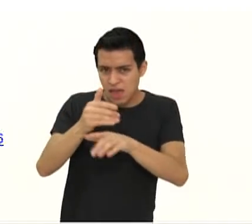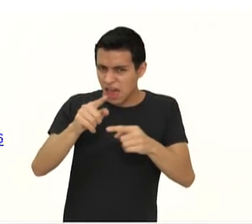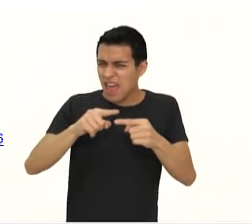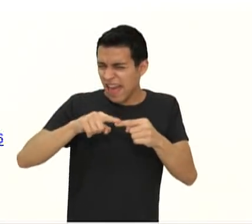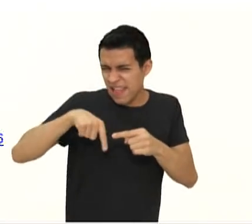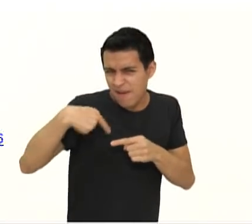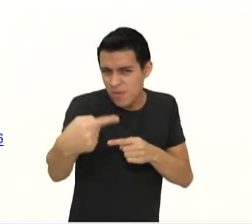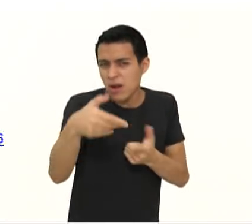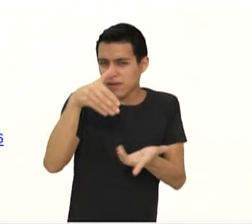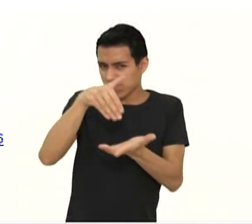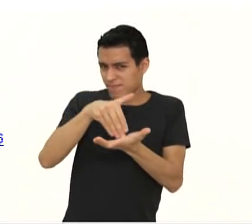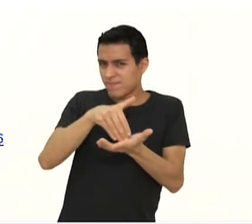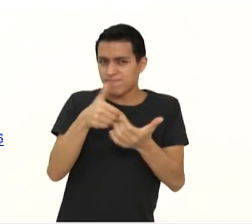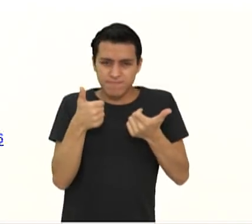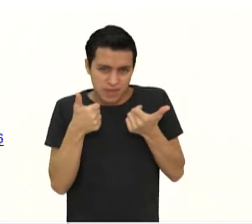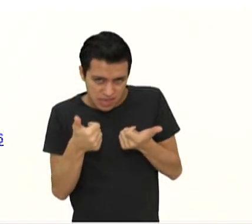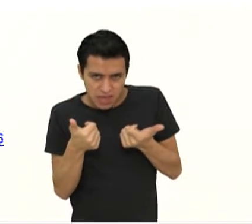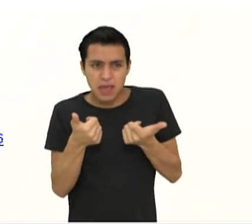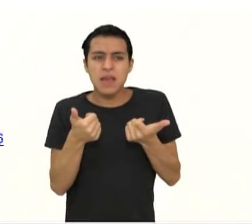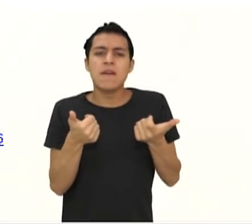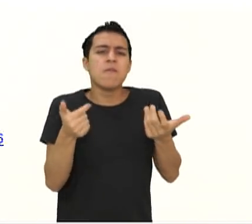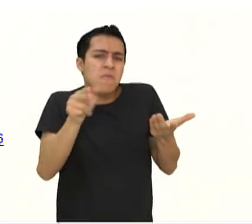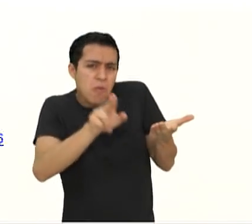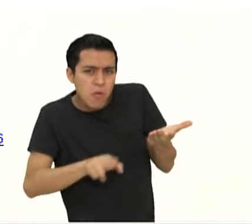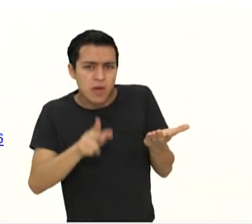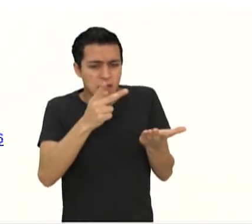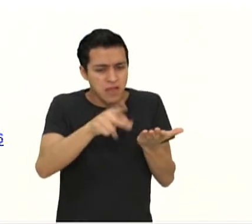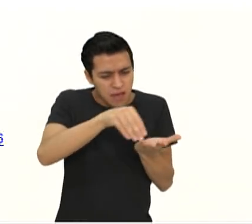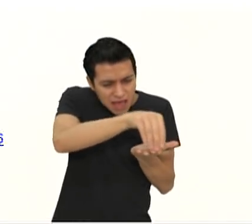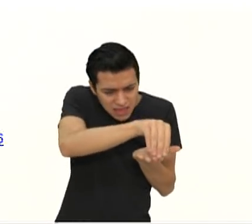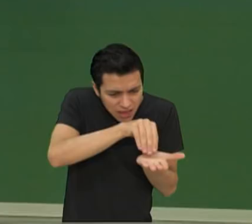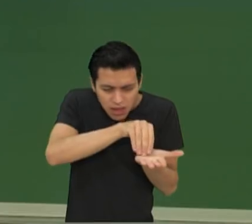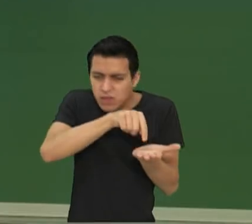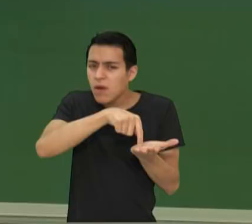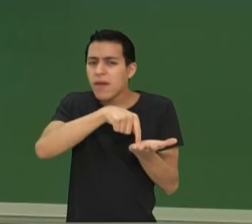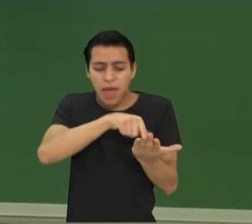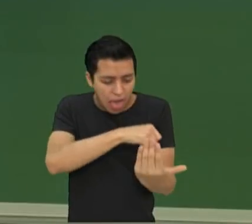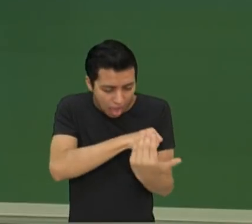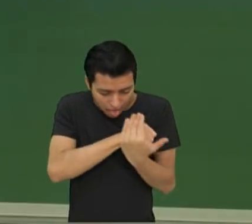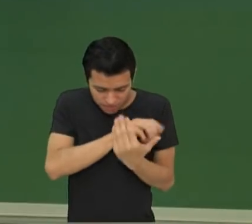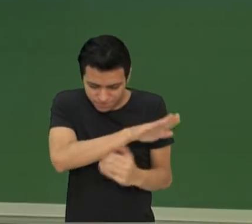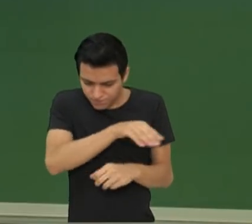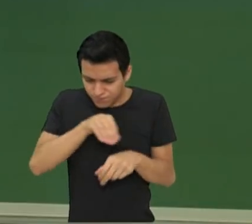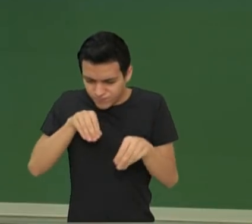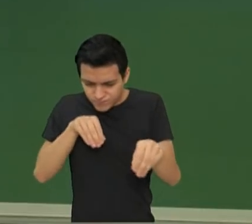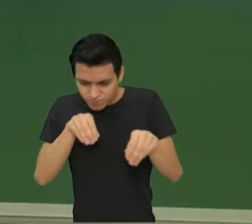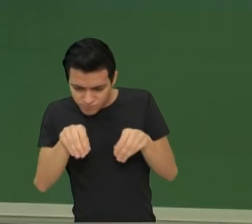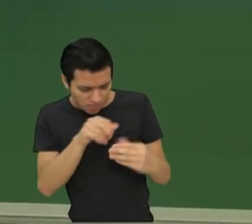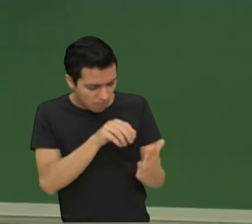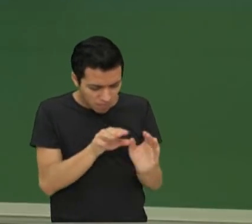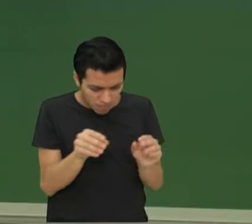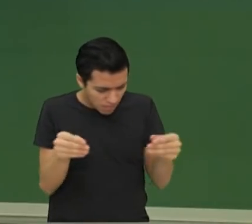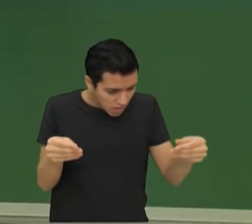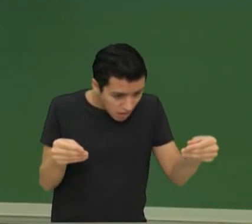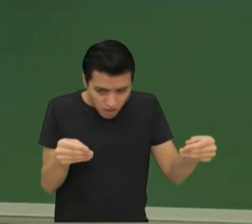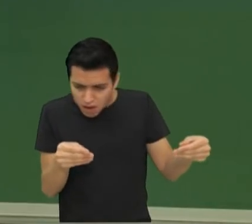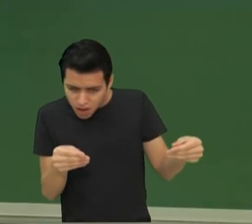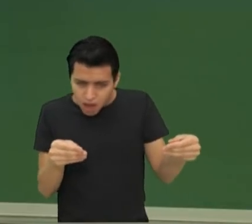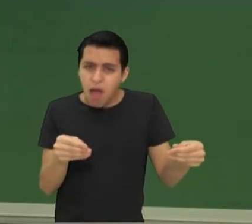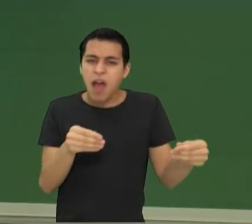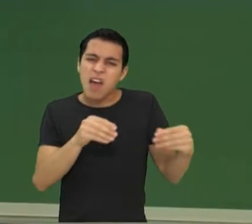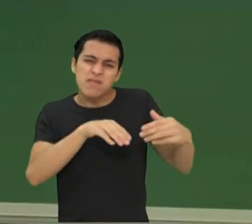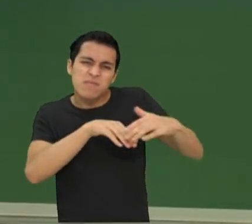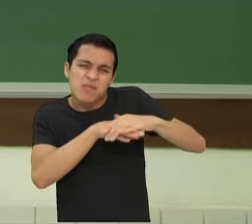próxima. Então, você anotou, usa a tua anotação para você treinar as jogadas e você vai ver que elas vão saindo